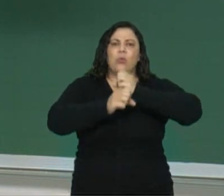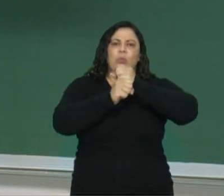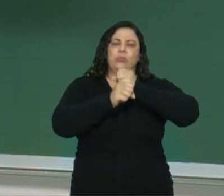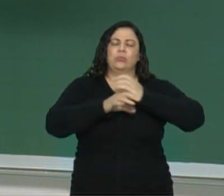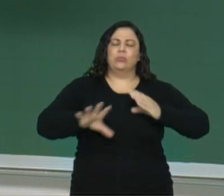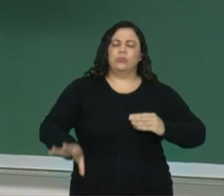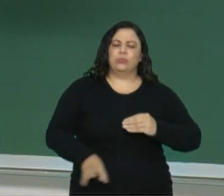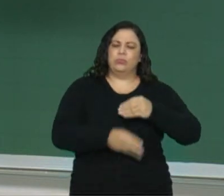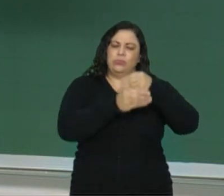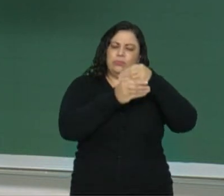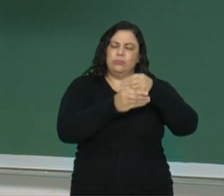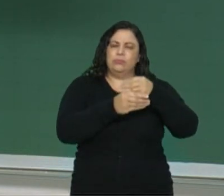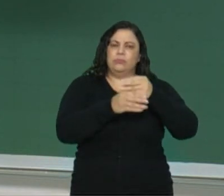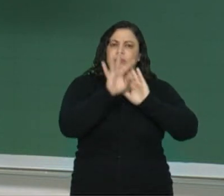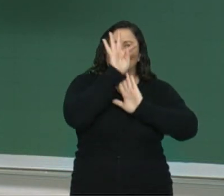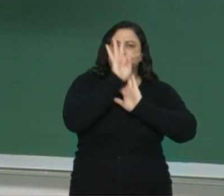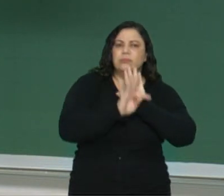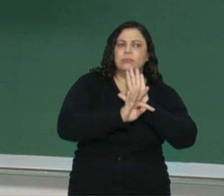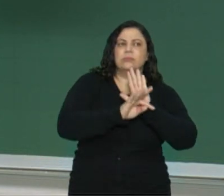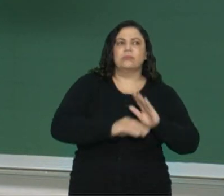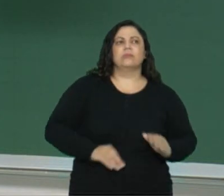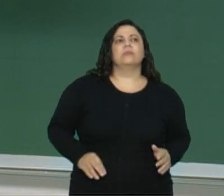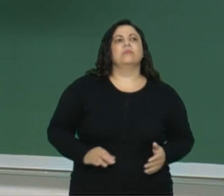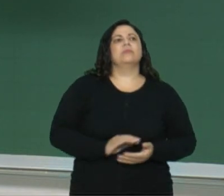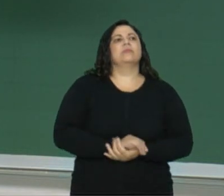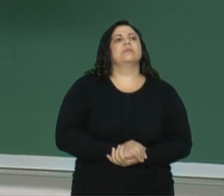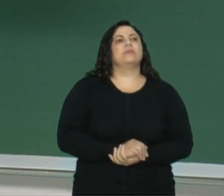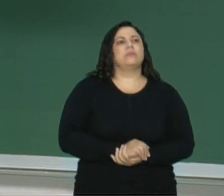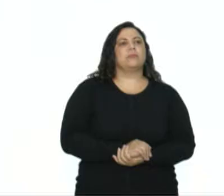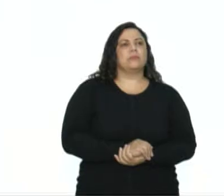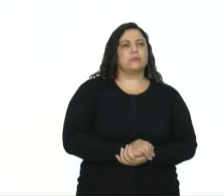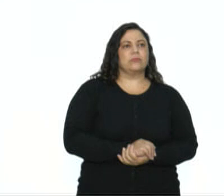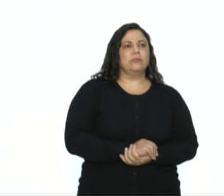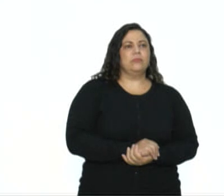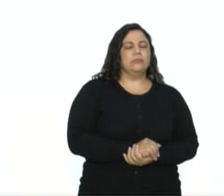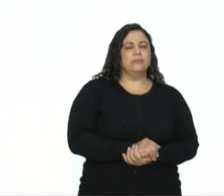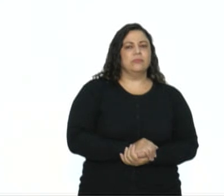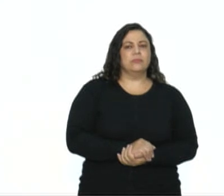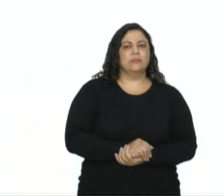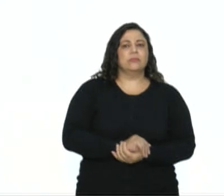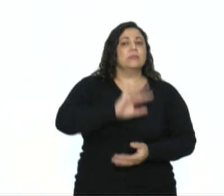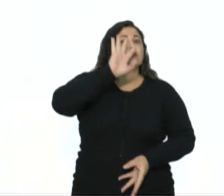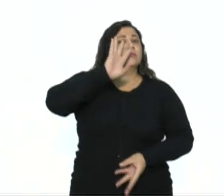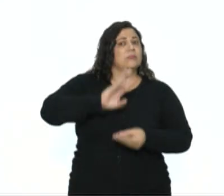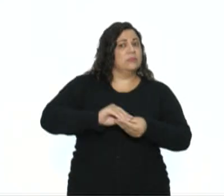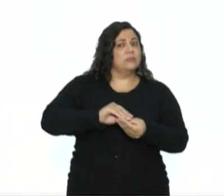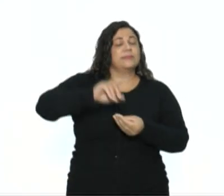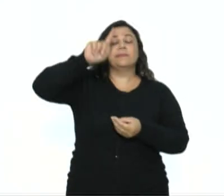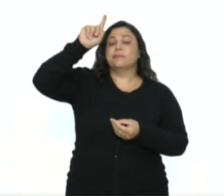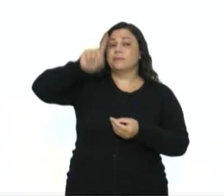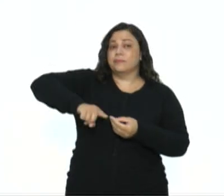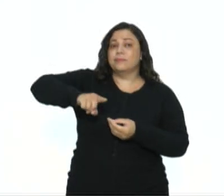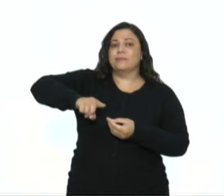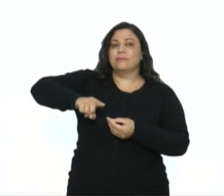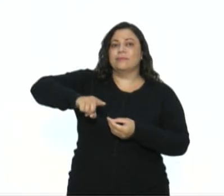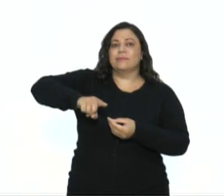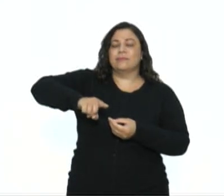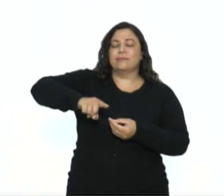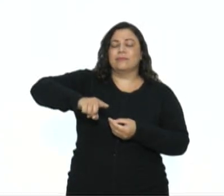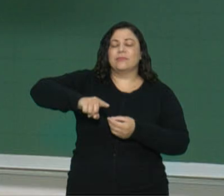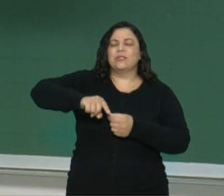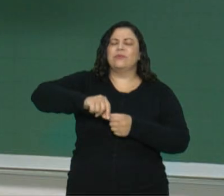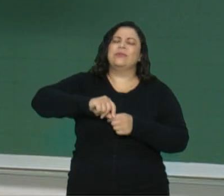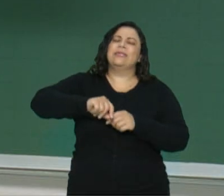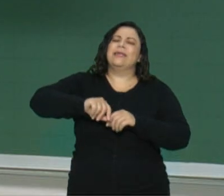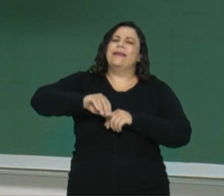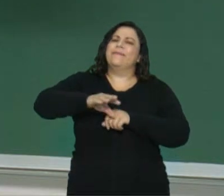fazendo essa síntese. E aí a síntese é o que de fato gera o conhecimento.